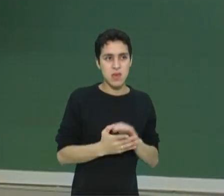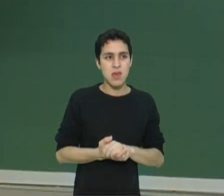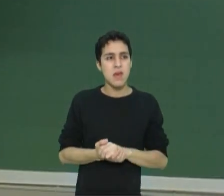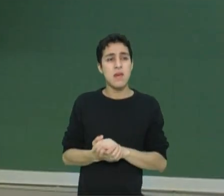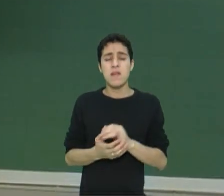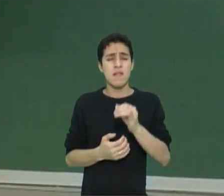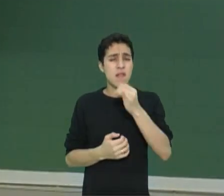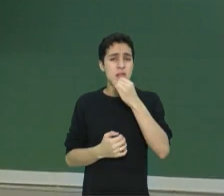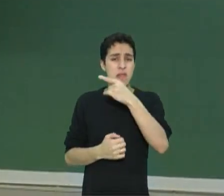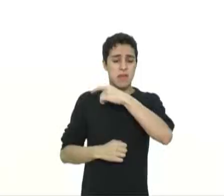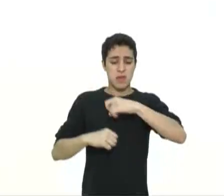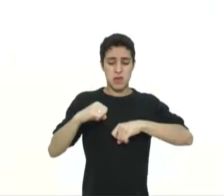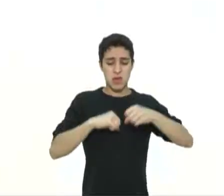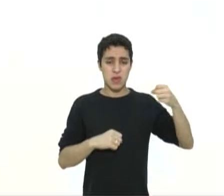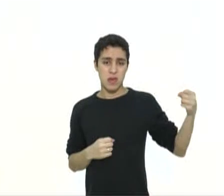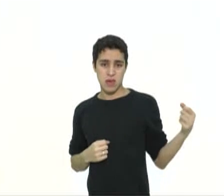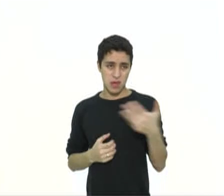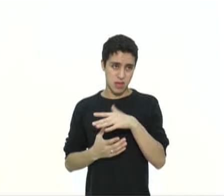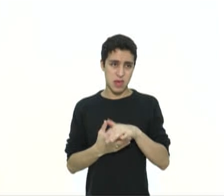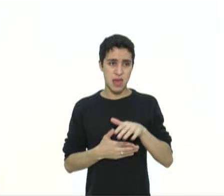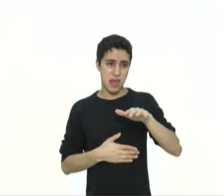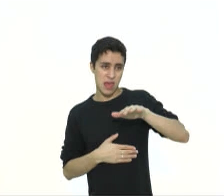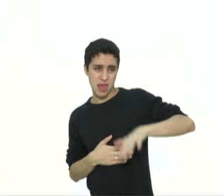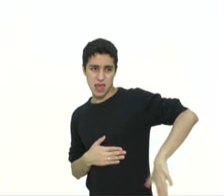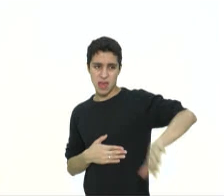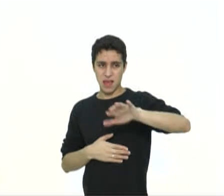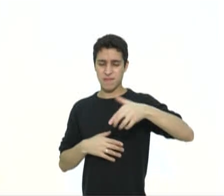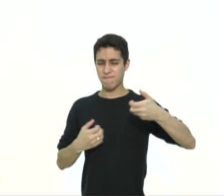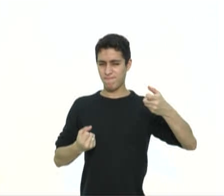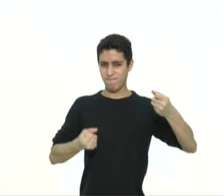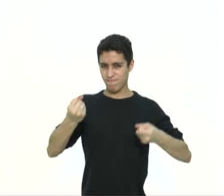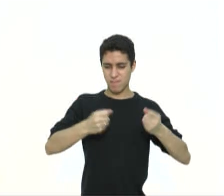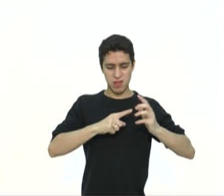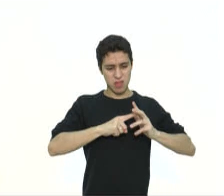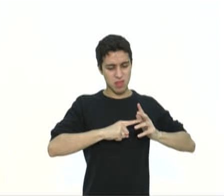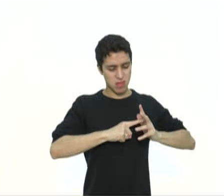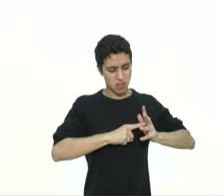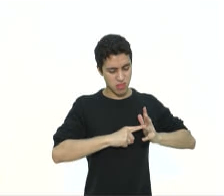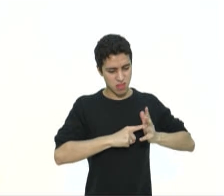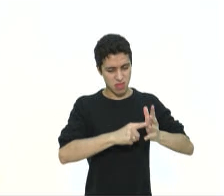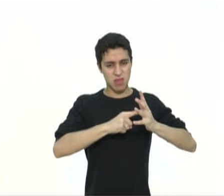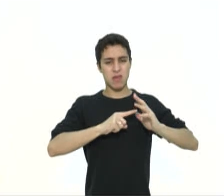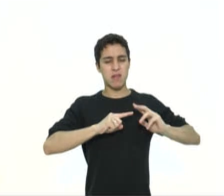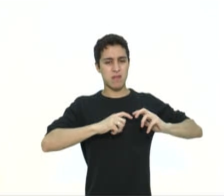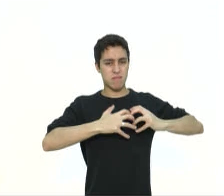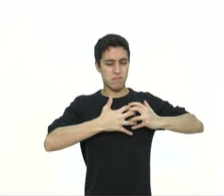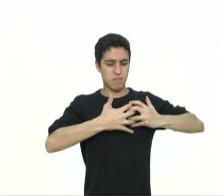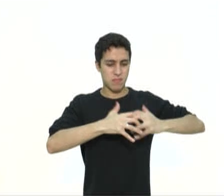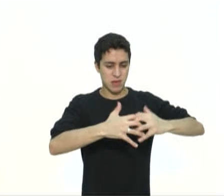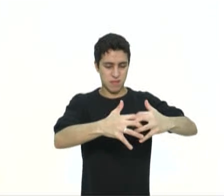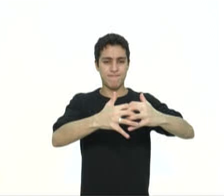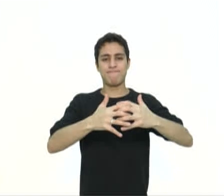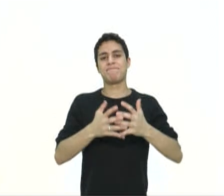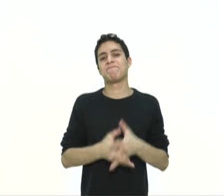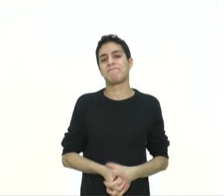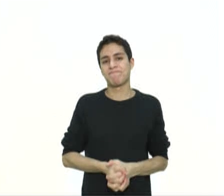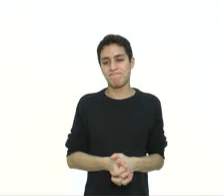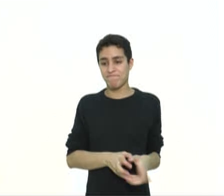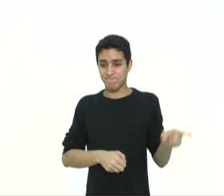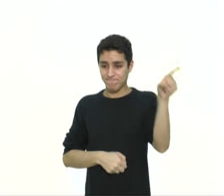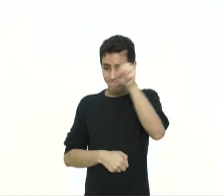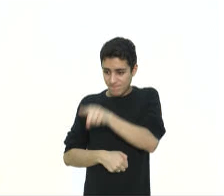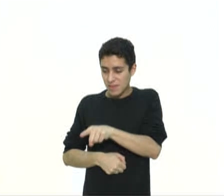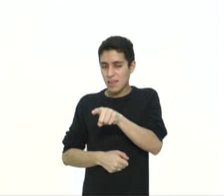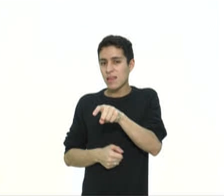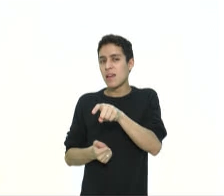modernizada a indústria automobilística essa que trabalha com os robôs não é com os braços mecânicos a Indústria